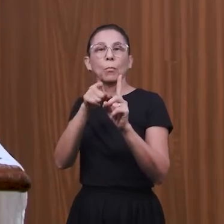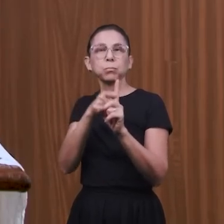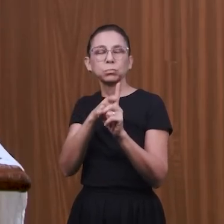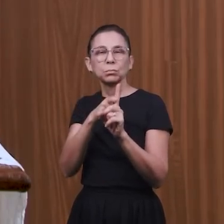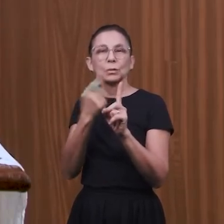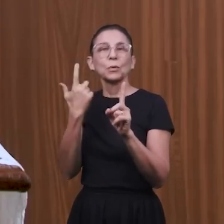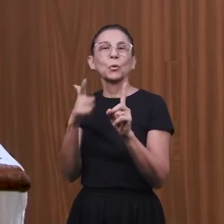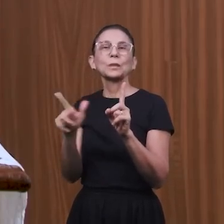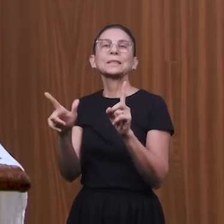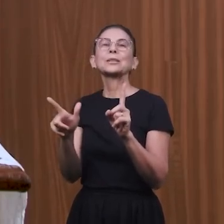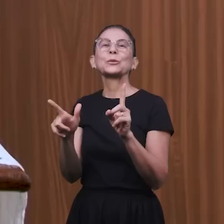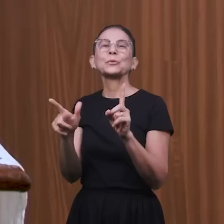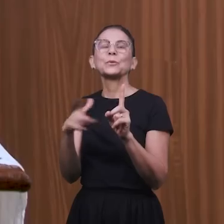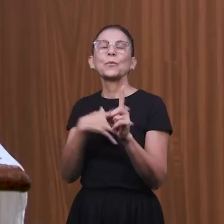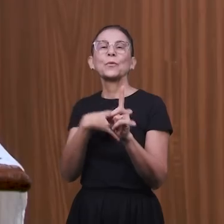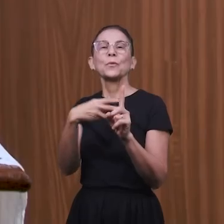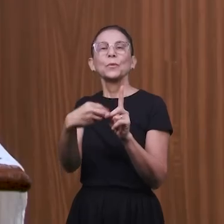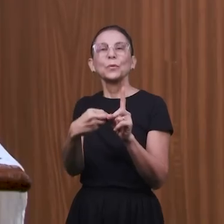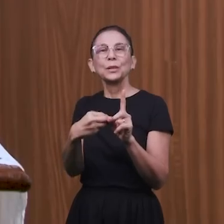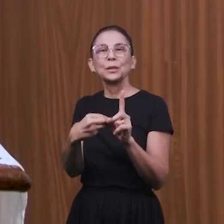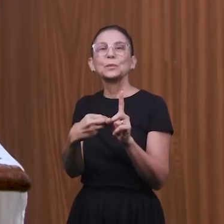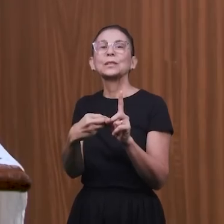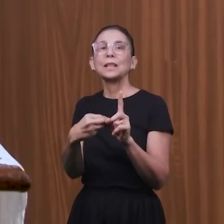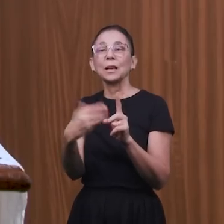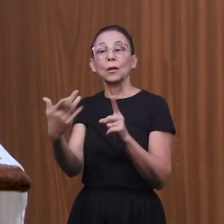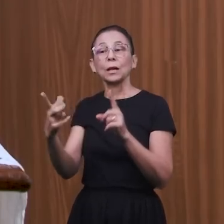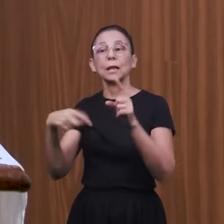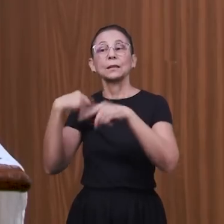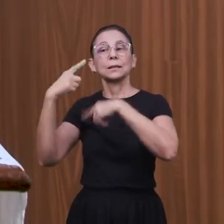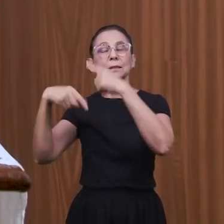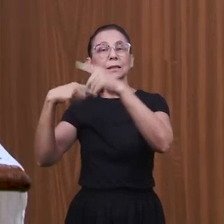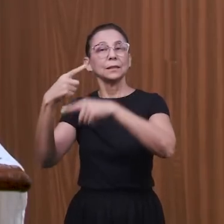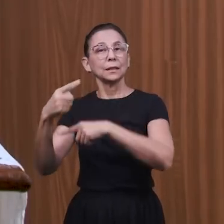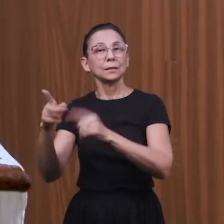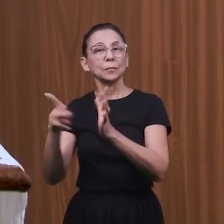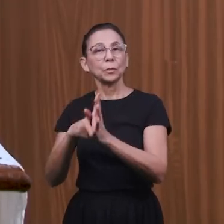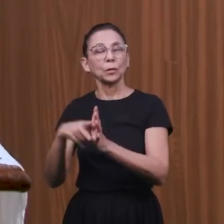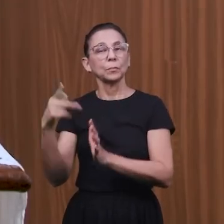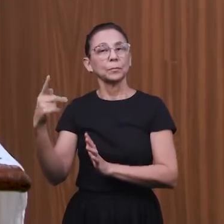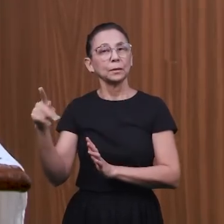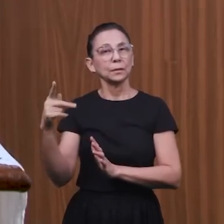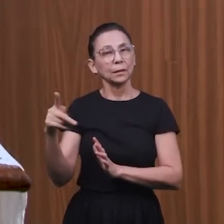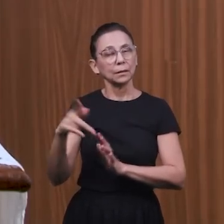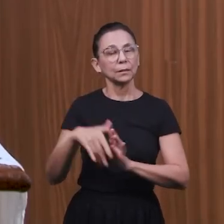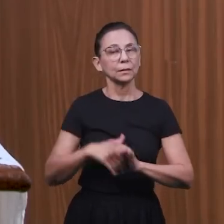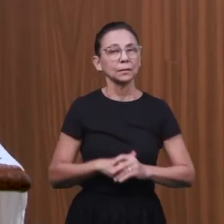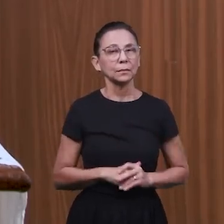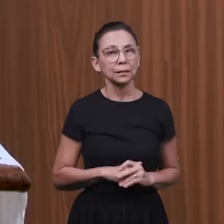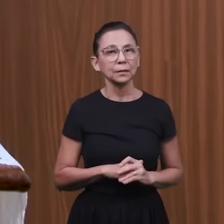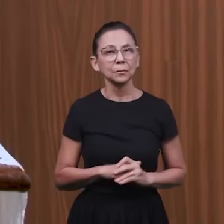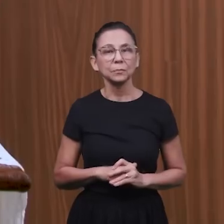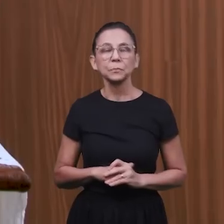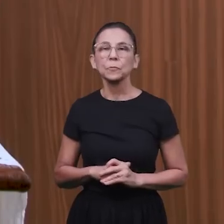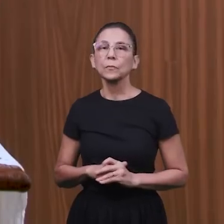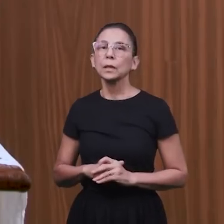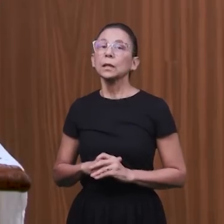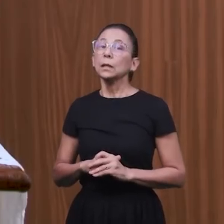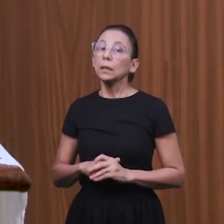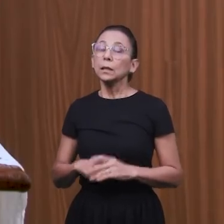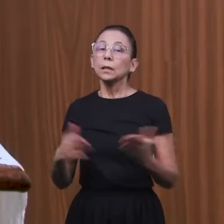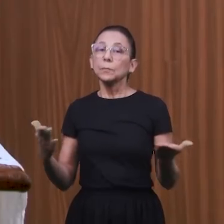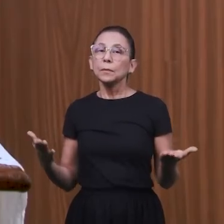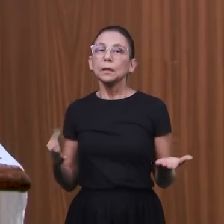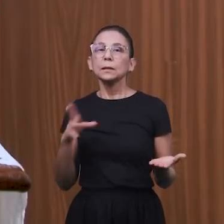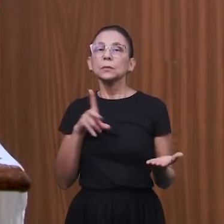que morria. Mas o Senhor chamou Abraão e colocou ele à prova e disse: você vai sacrificar o teu filho a mim, no lugar que eu ainda vou te